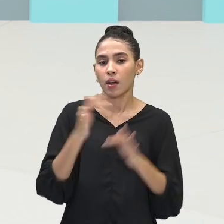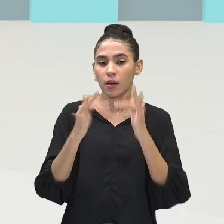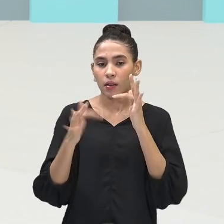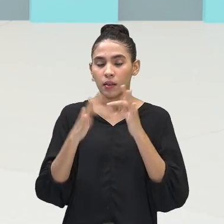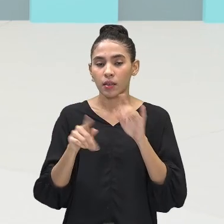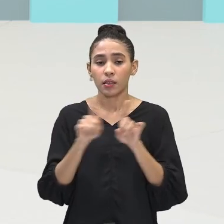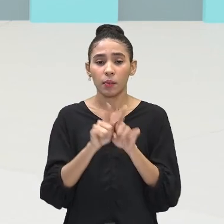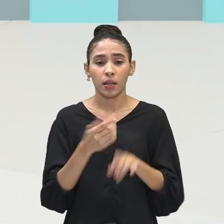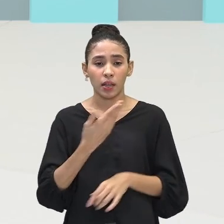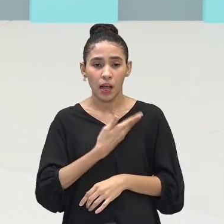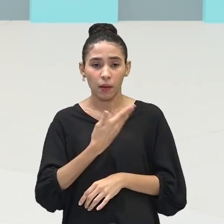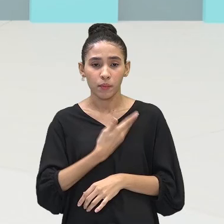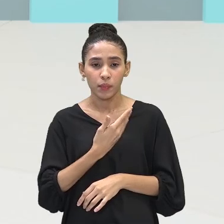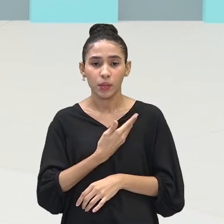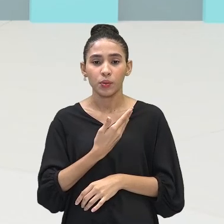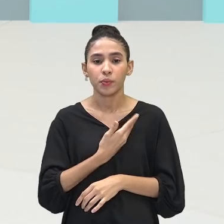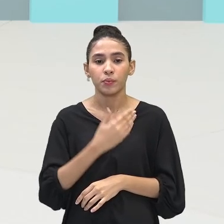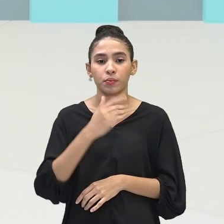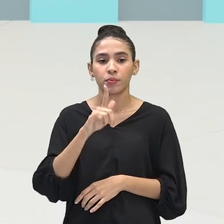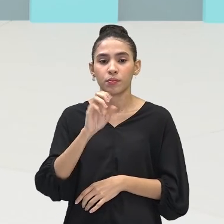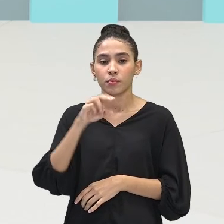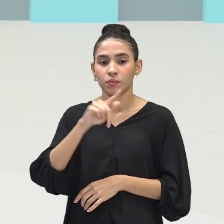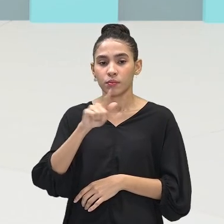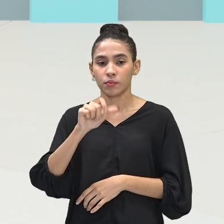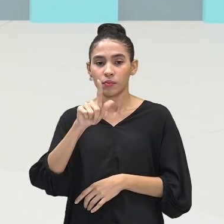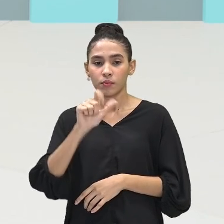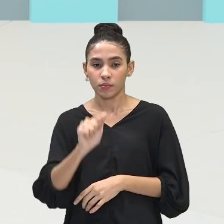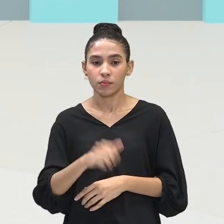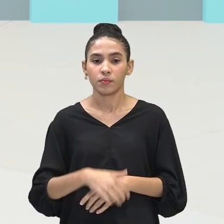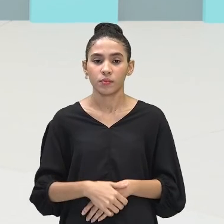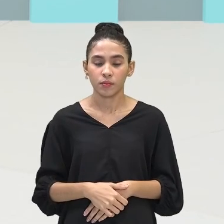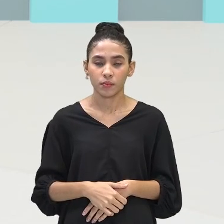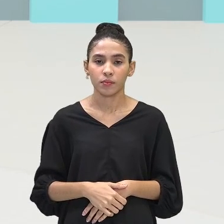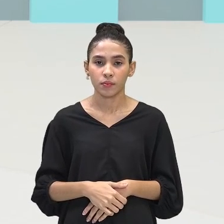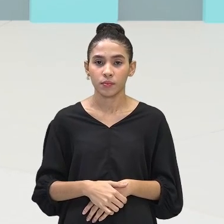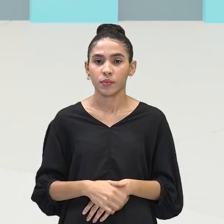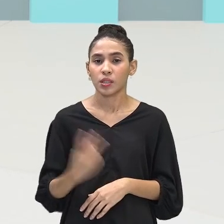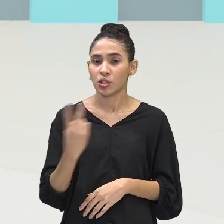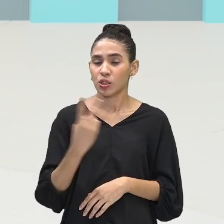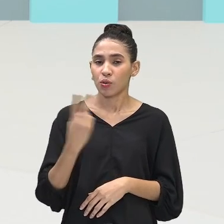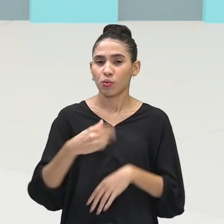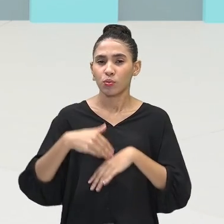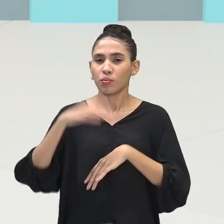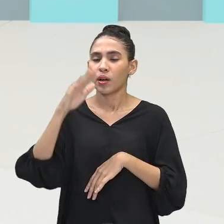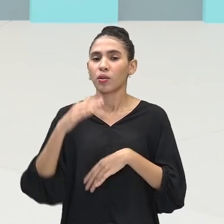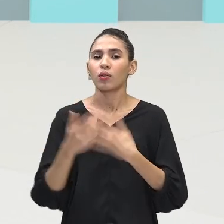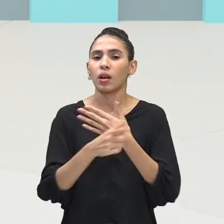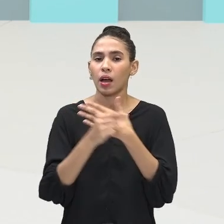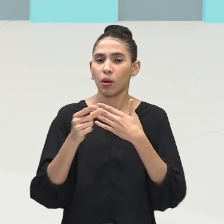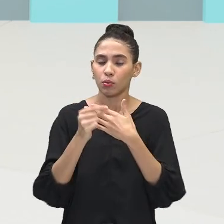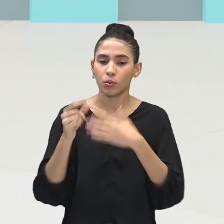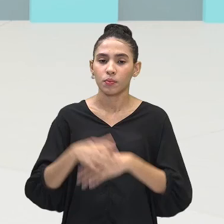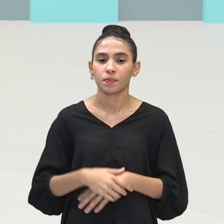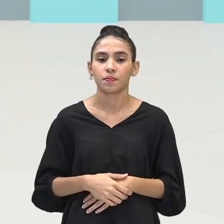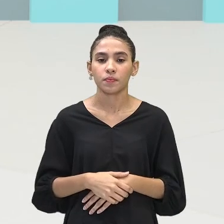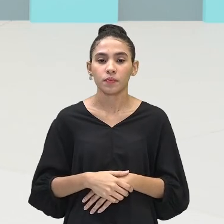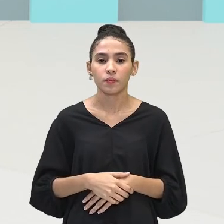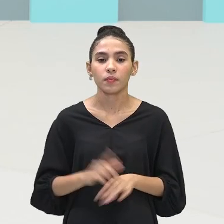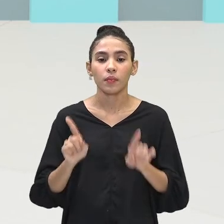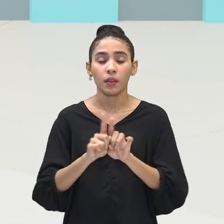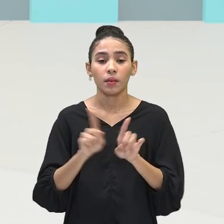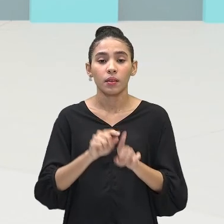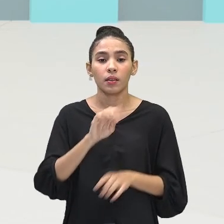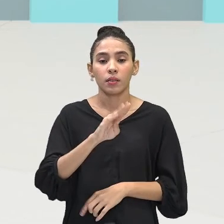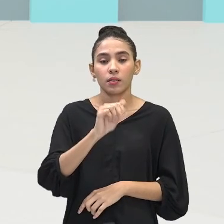Antônio Gonzaga, também foi o segundo, digamos, grande autor, mas não tanto quanto Tomás Antônio Gonzaga. E por fim nós